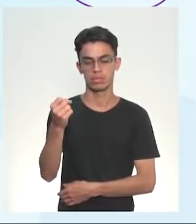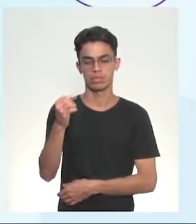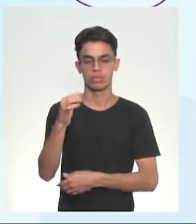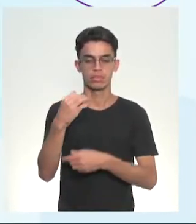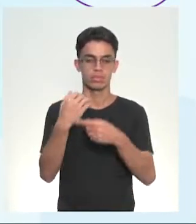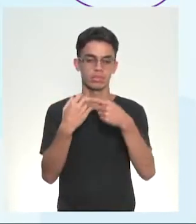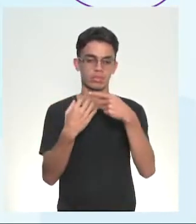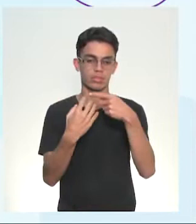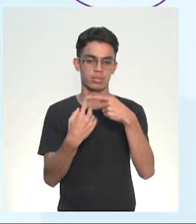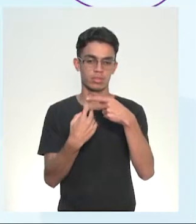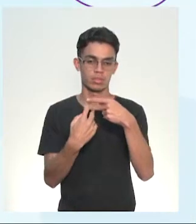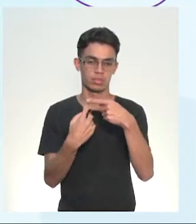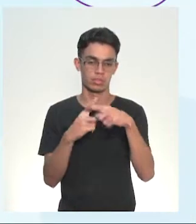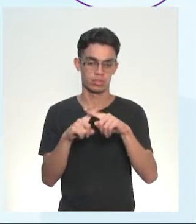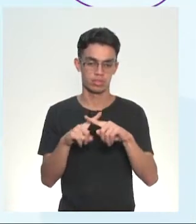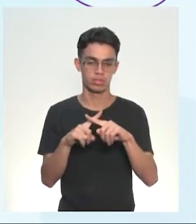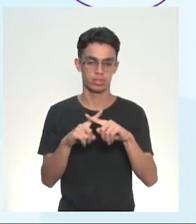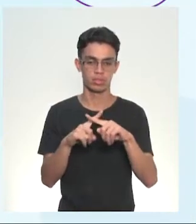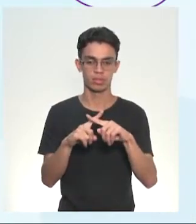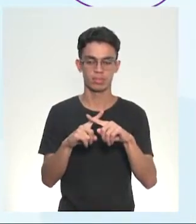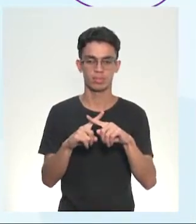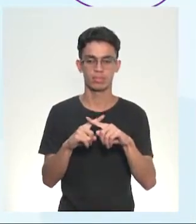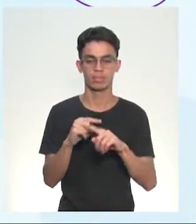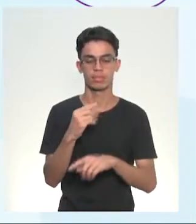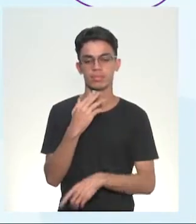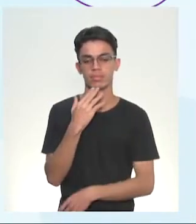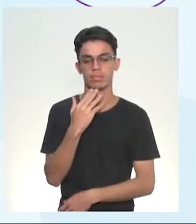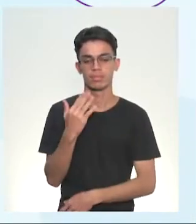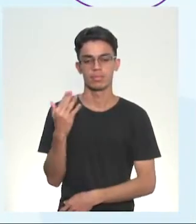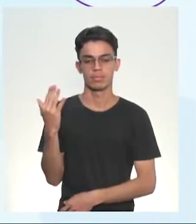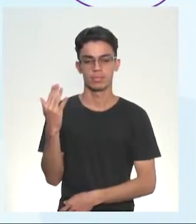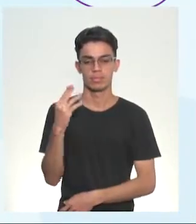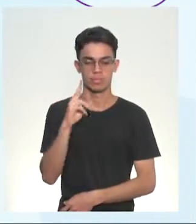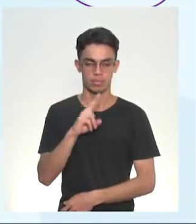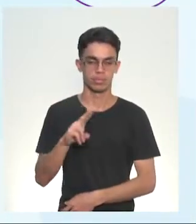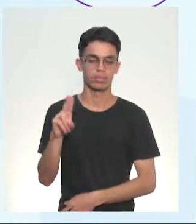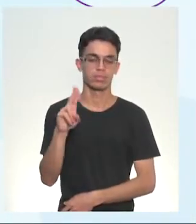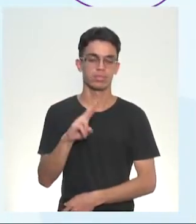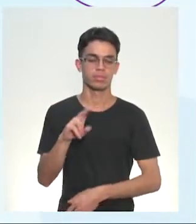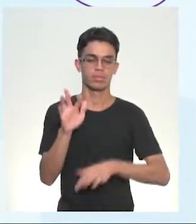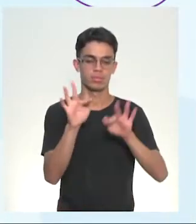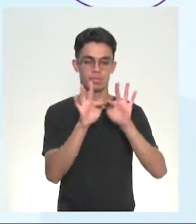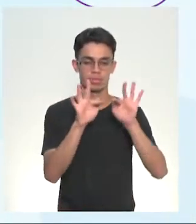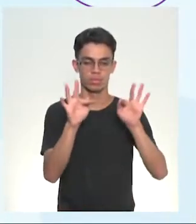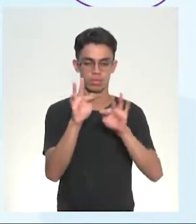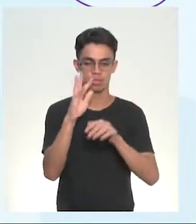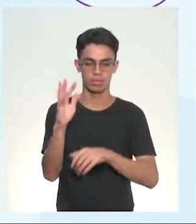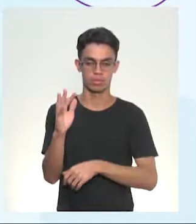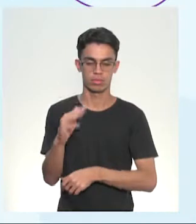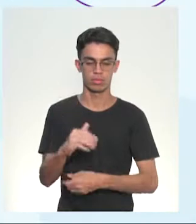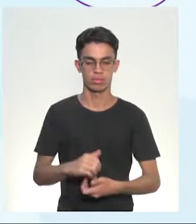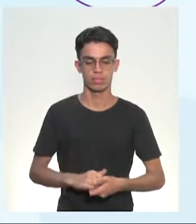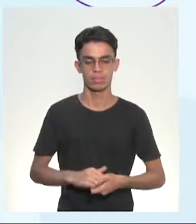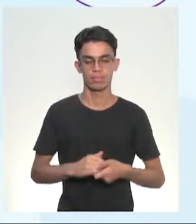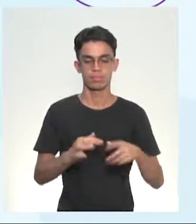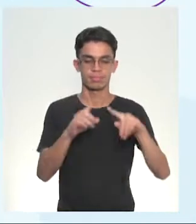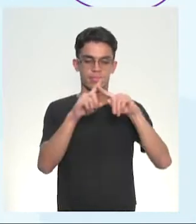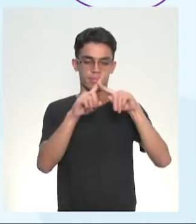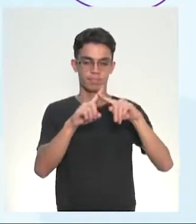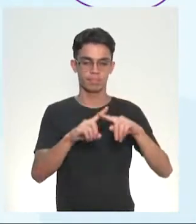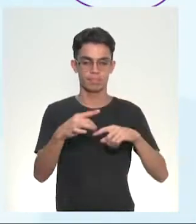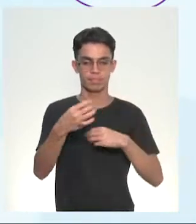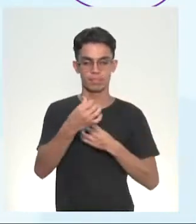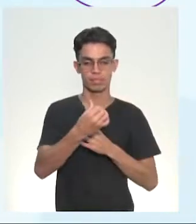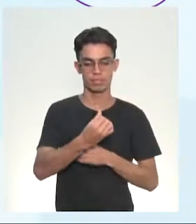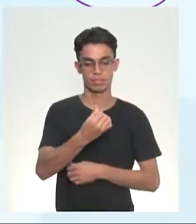por T4, que é X. Então, aplicando a propriedade fundamental, multiplicação dos extremos,